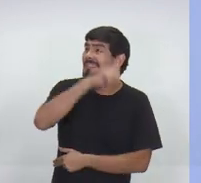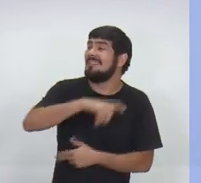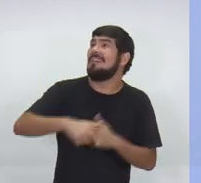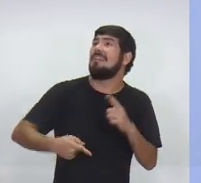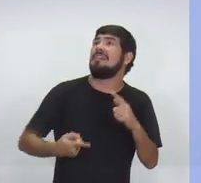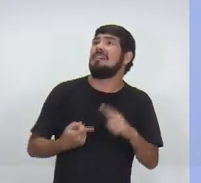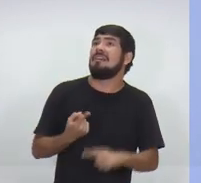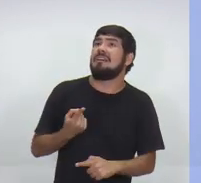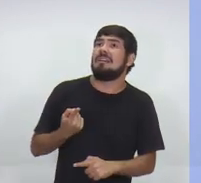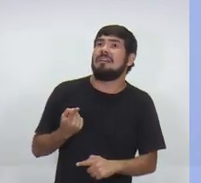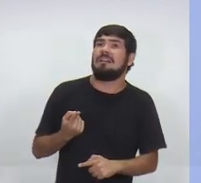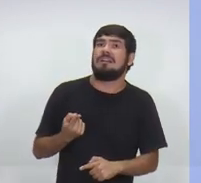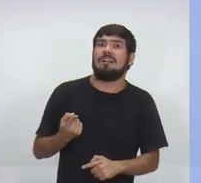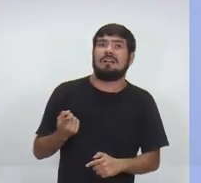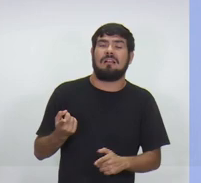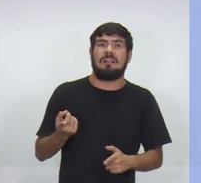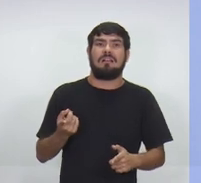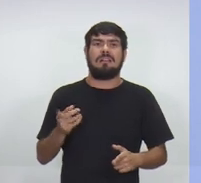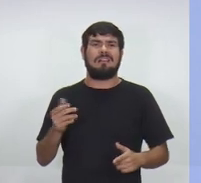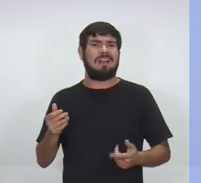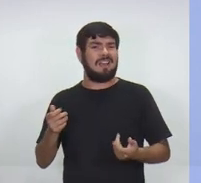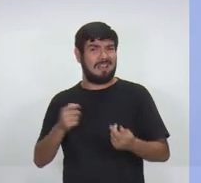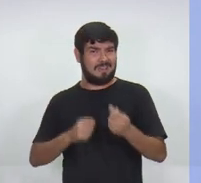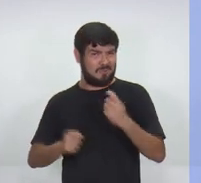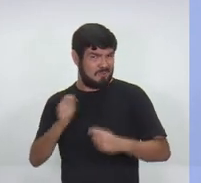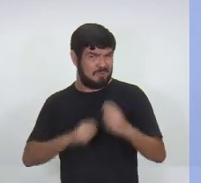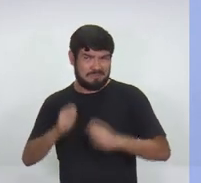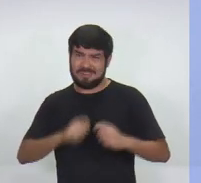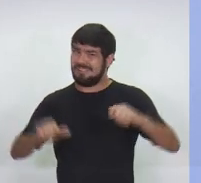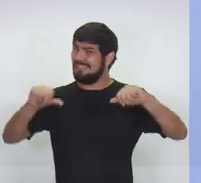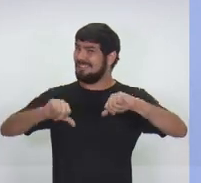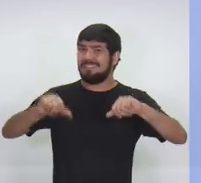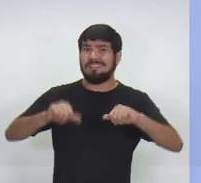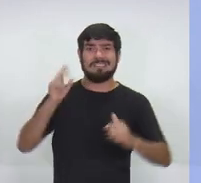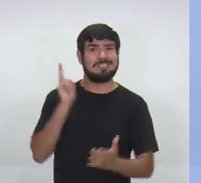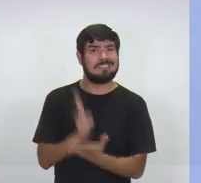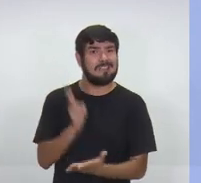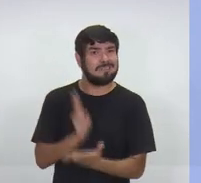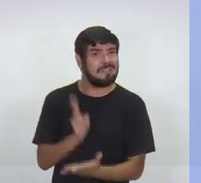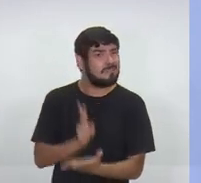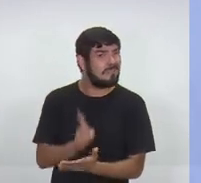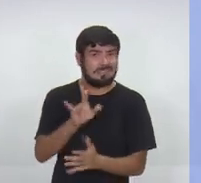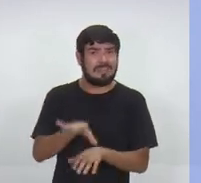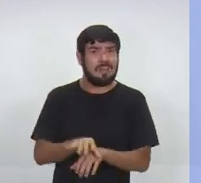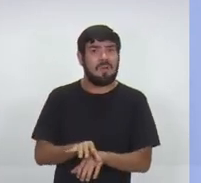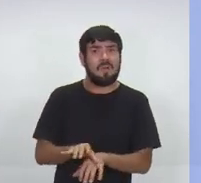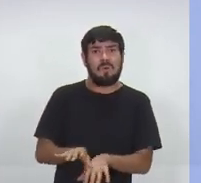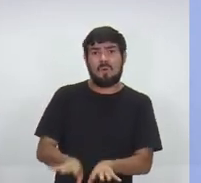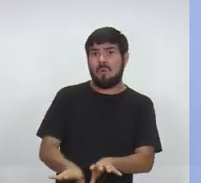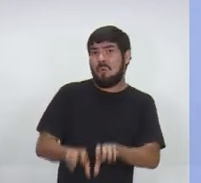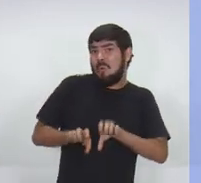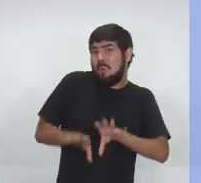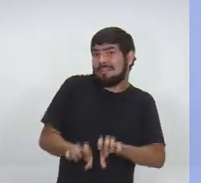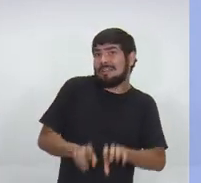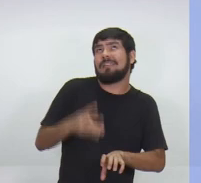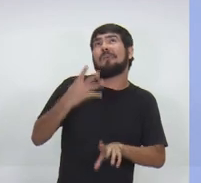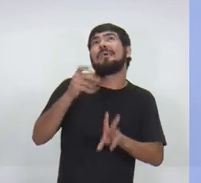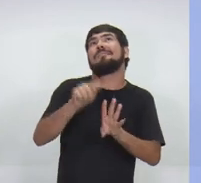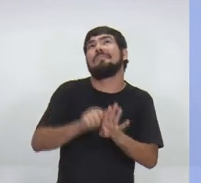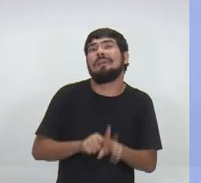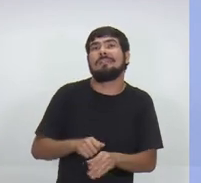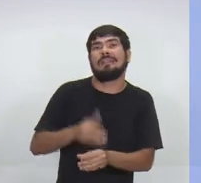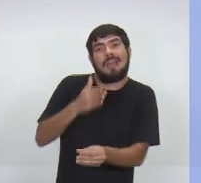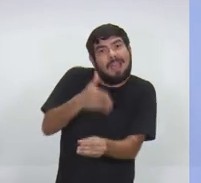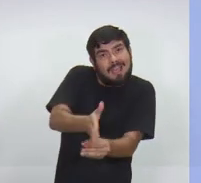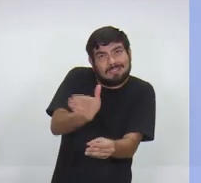regional a nossa economia não se dá o ano todo o a saída quatro meses a borracha quatro meses a castanha